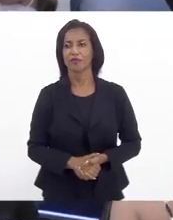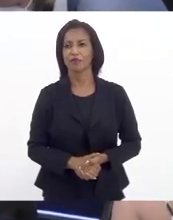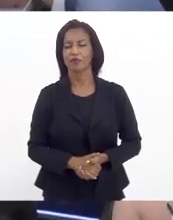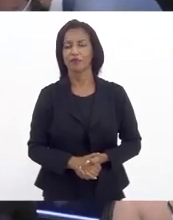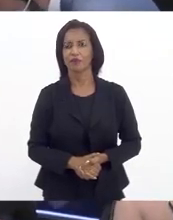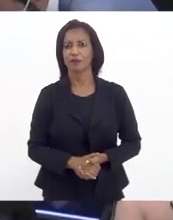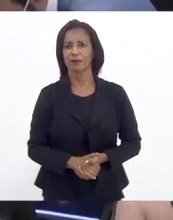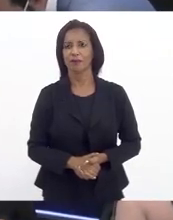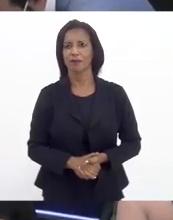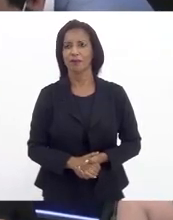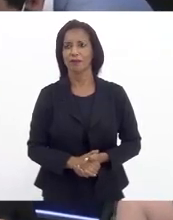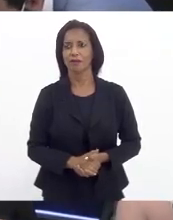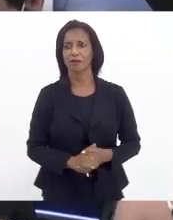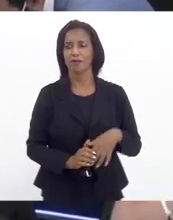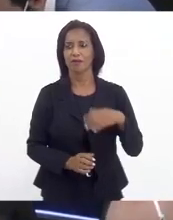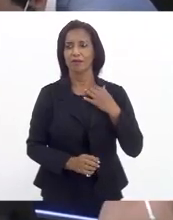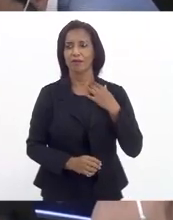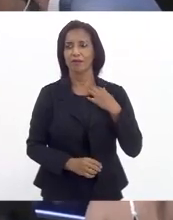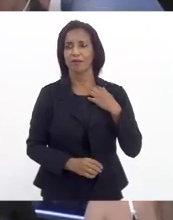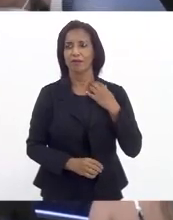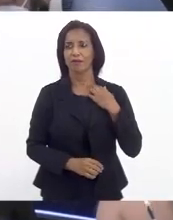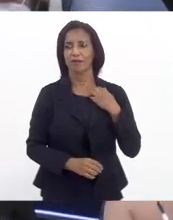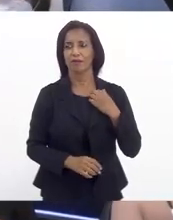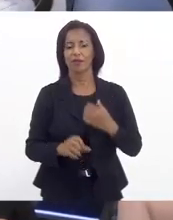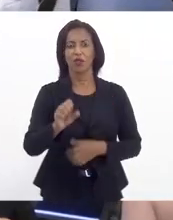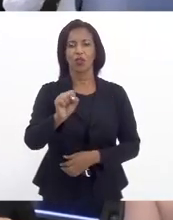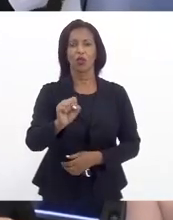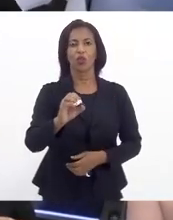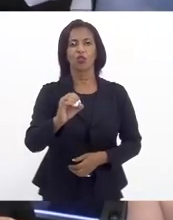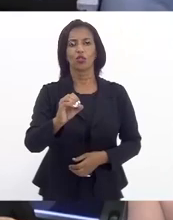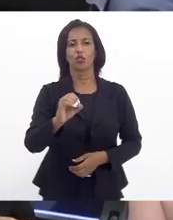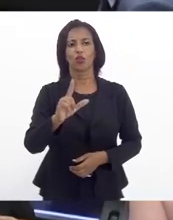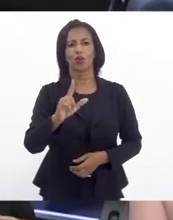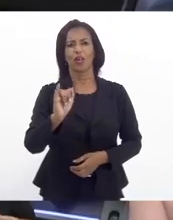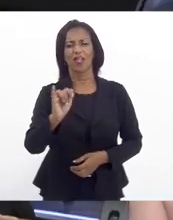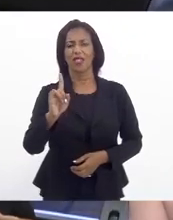Pela bancada do Solidariedade, presidente. Solidariedade, Ivandro.